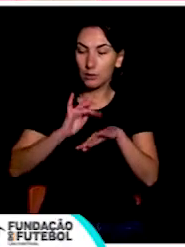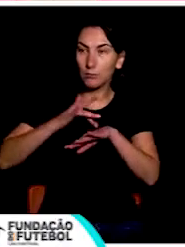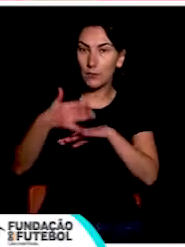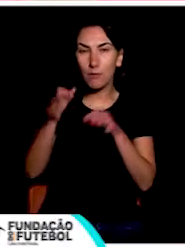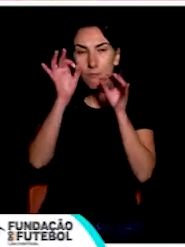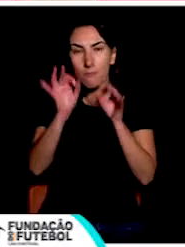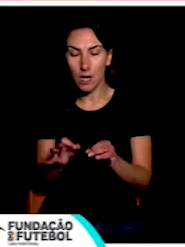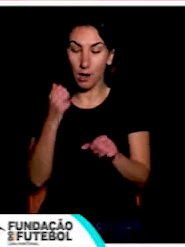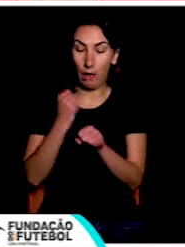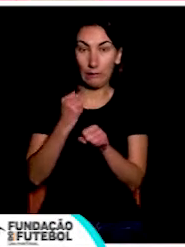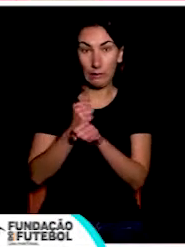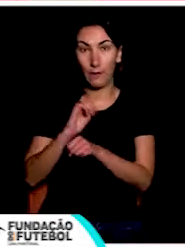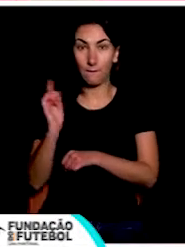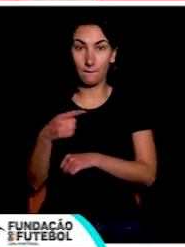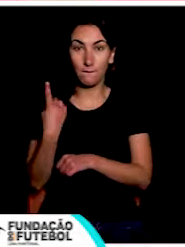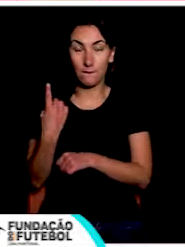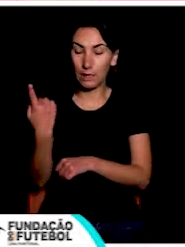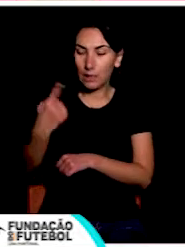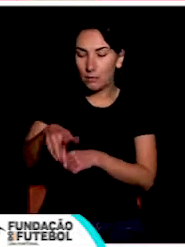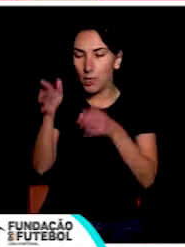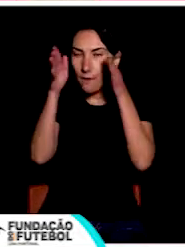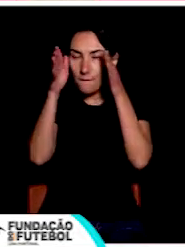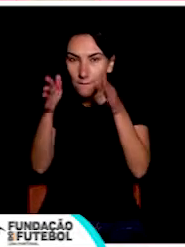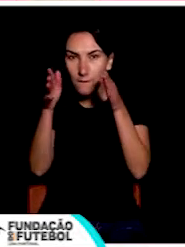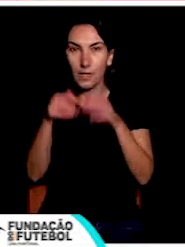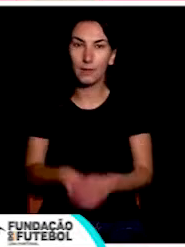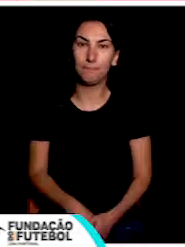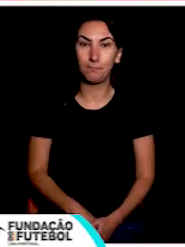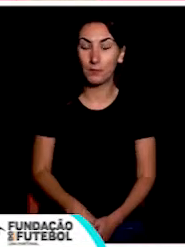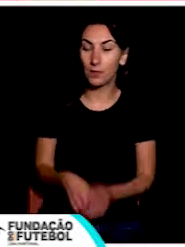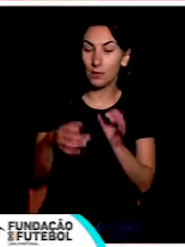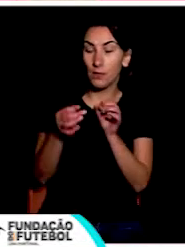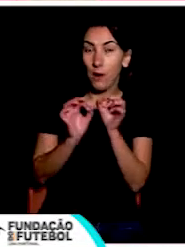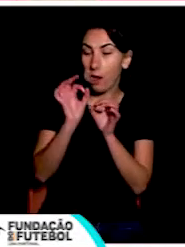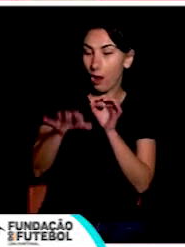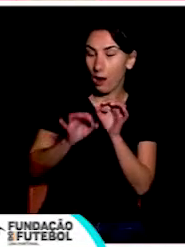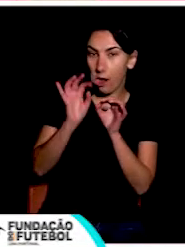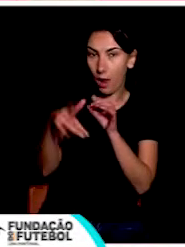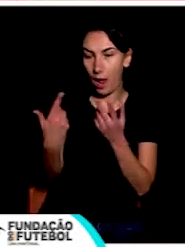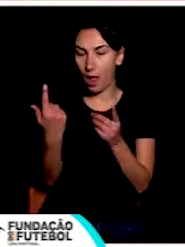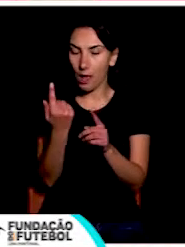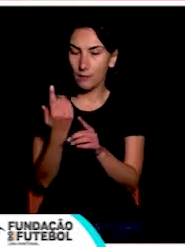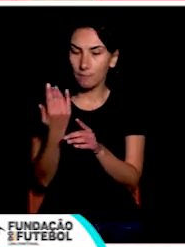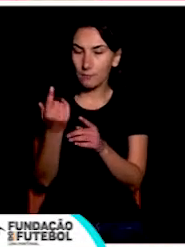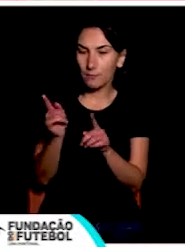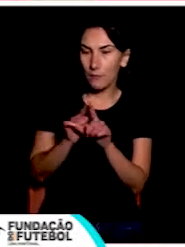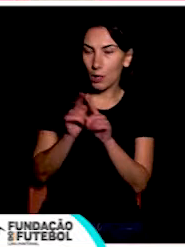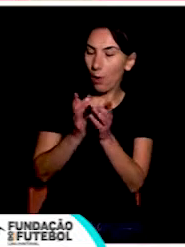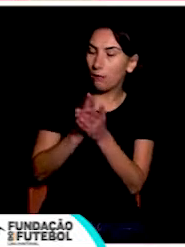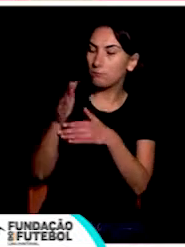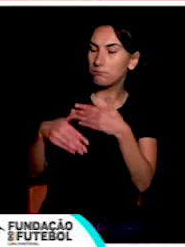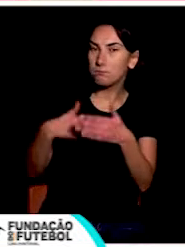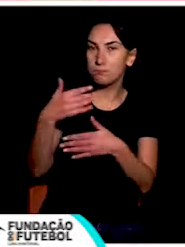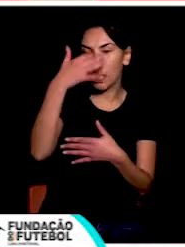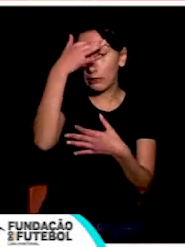é profissional mesmo, é o nosso trabalho. Temos de estar muito mais concentrados e as dicas que recebo é só para levar as coisas a